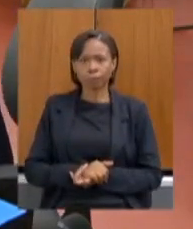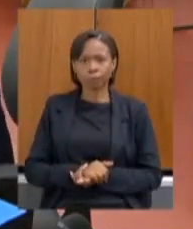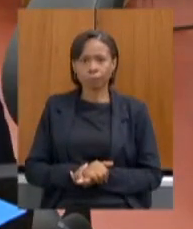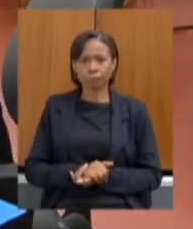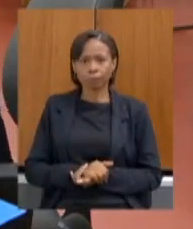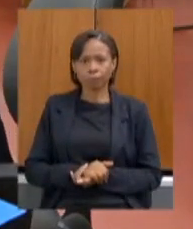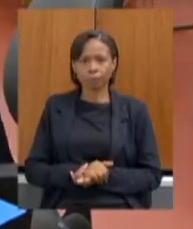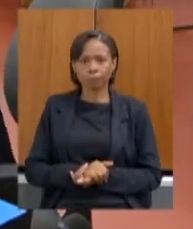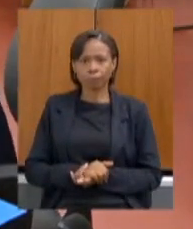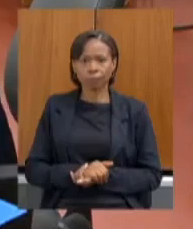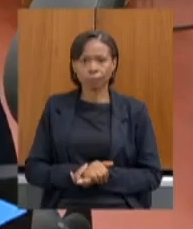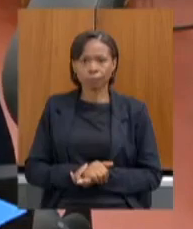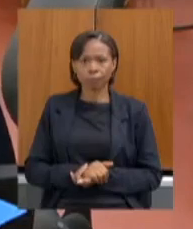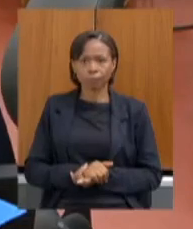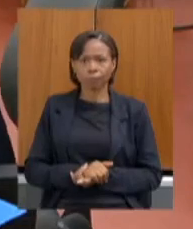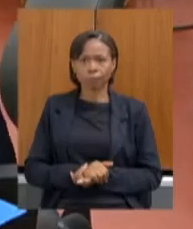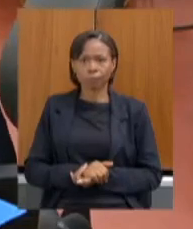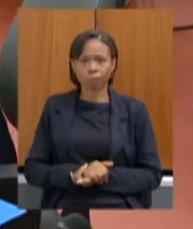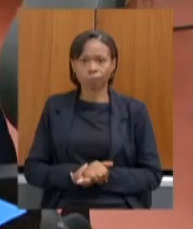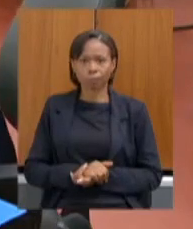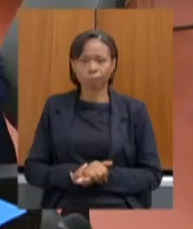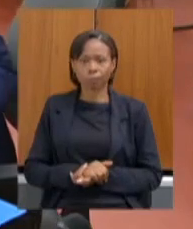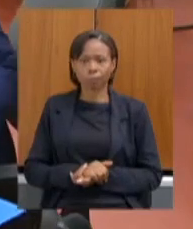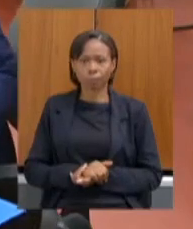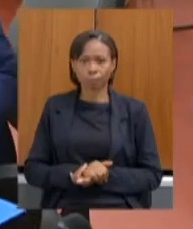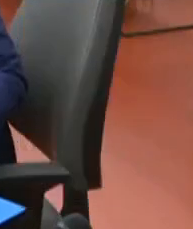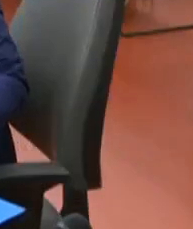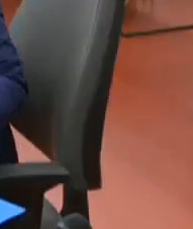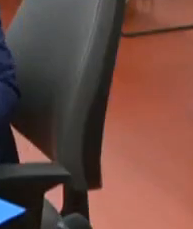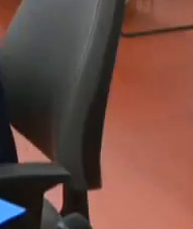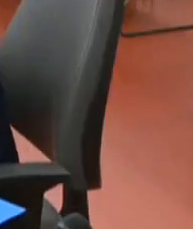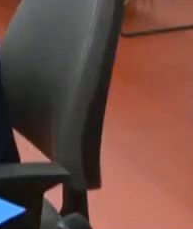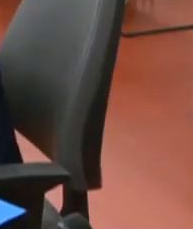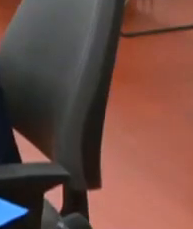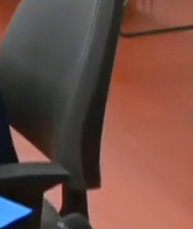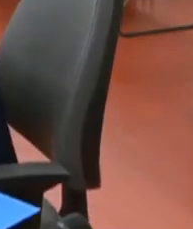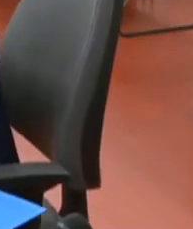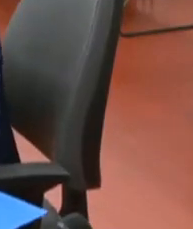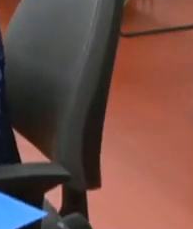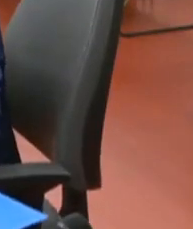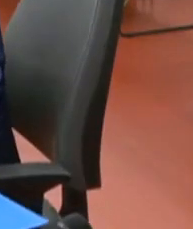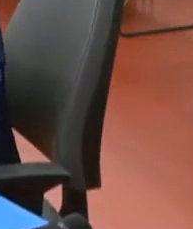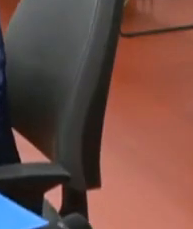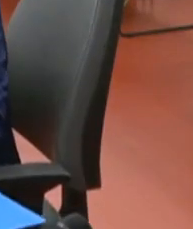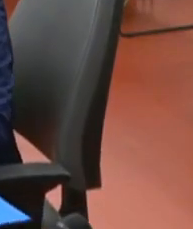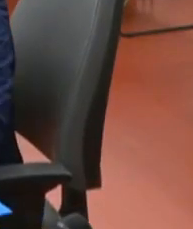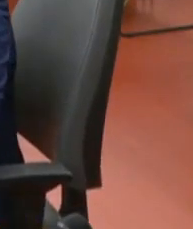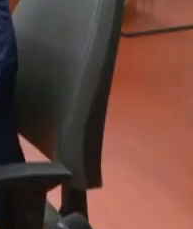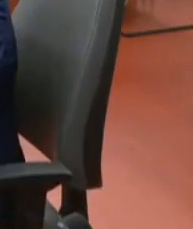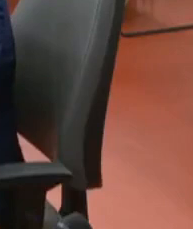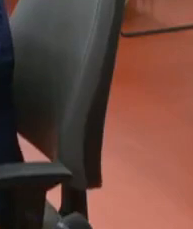Beatriz Serqueira, muito obrigado pelas suas ponderações. Vou tentar me aterendo o tempo aqui, distribuindo nas suas